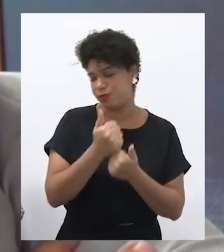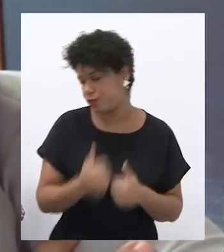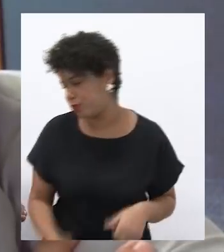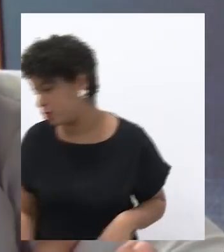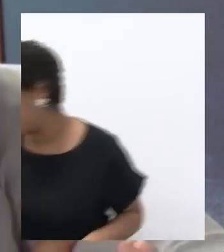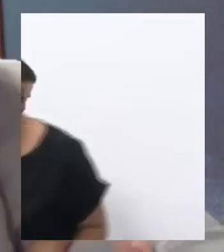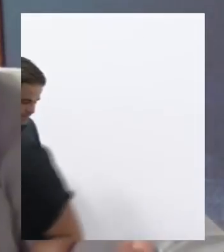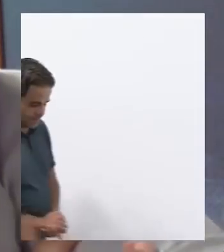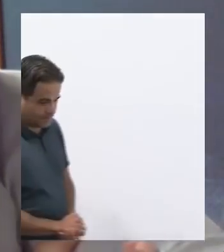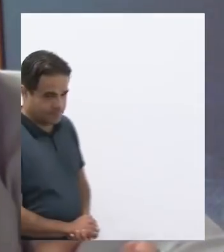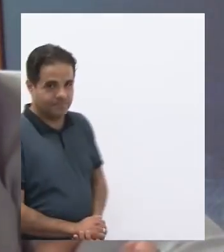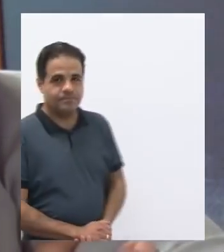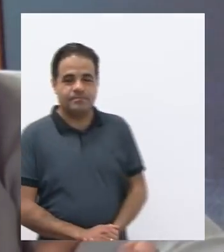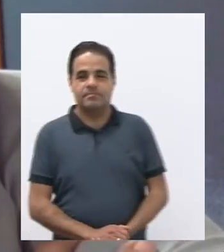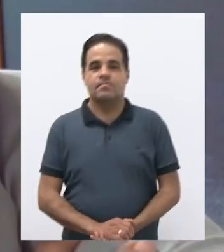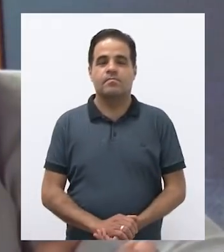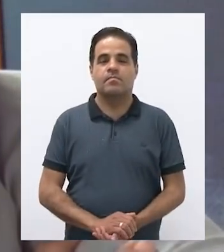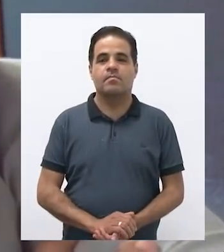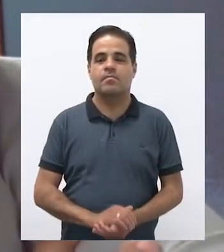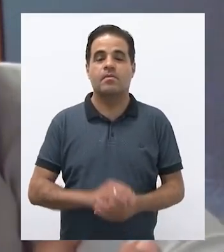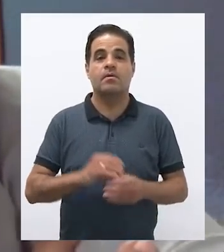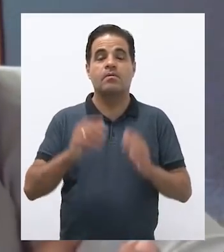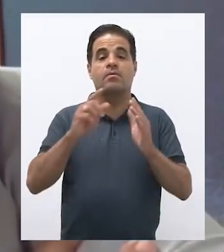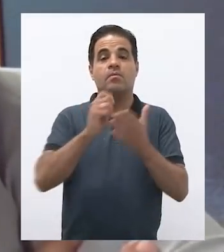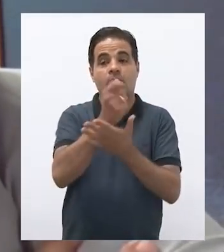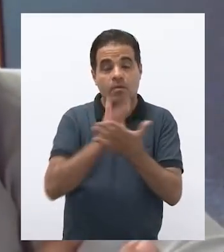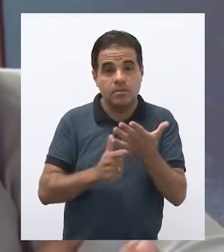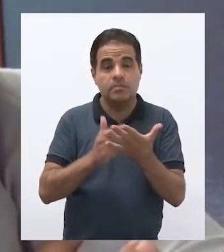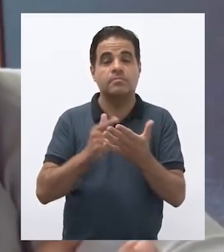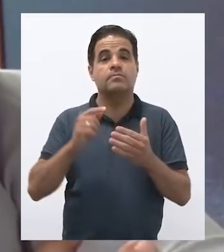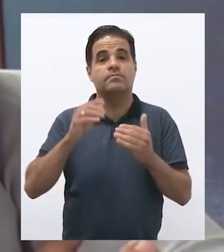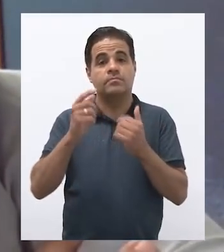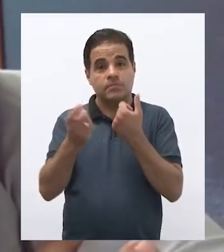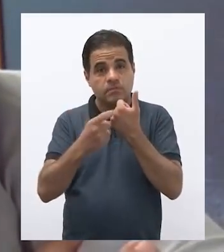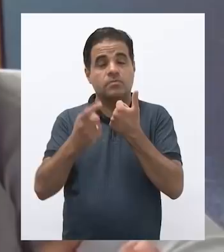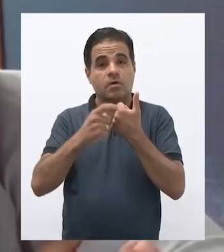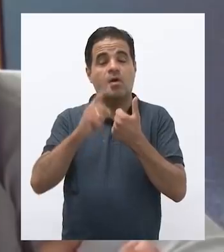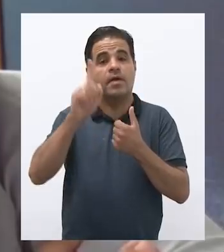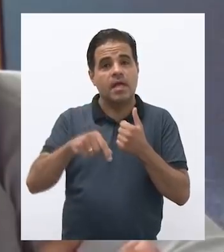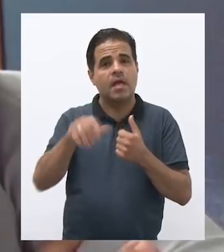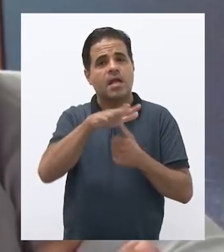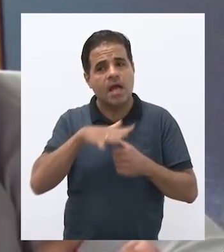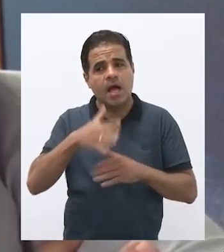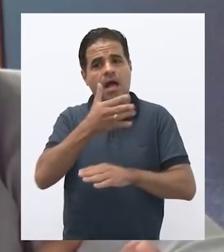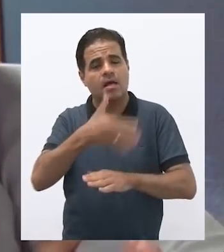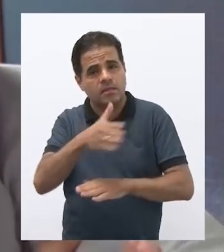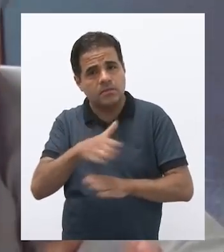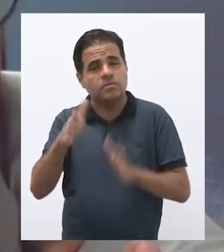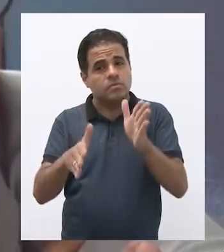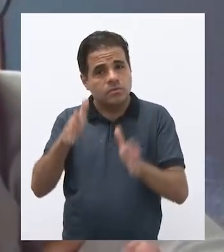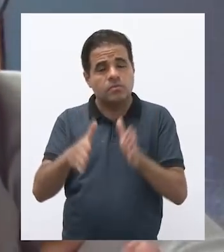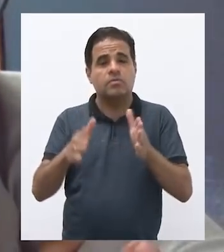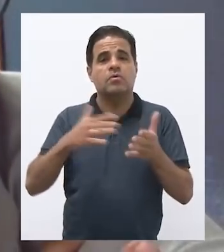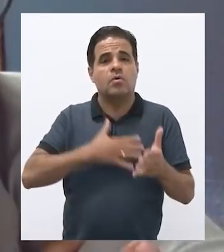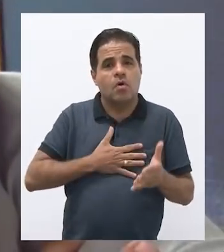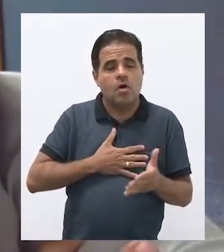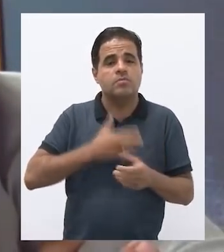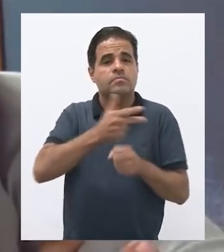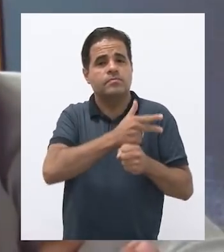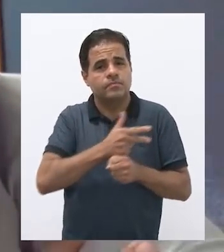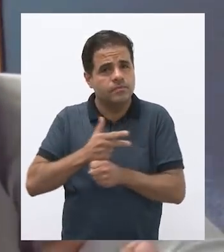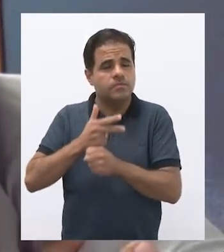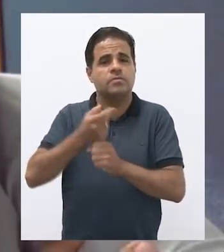Certo? O TikTok, idem. O algoritmo do TikTok, ele é feito... Faça um exercício. Eu, por exemplo, gosto muito de vídeos